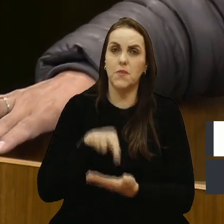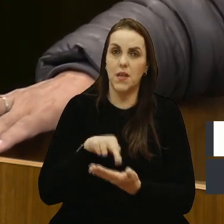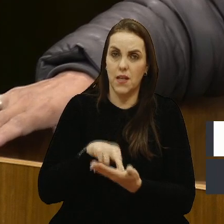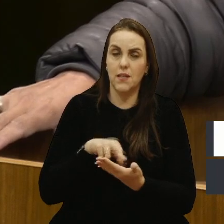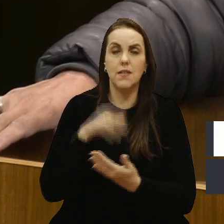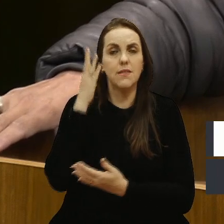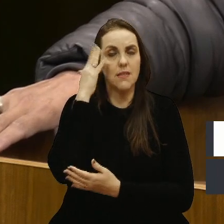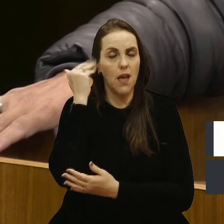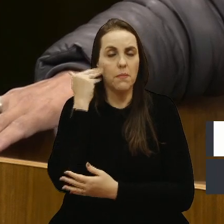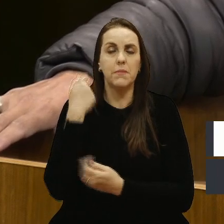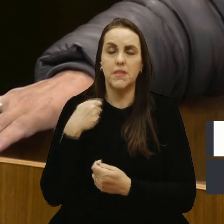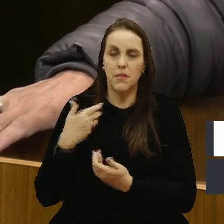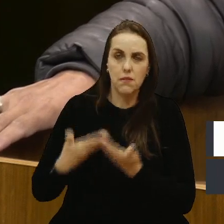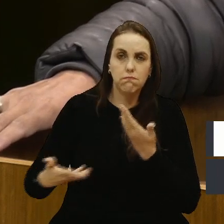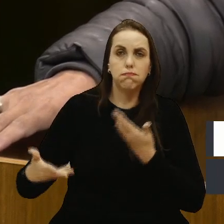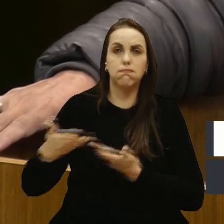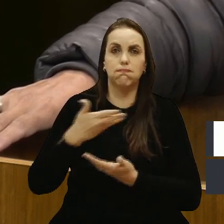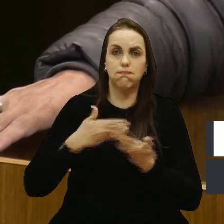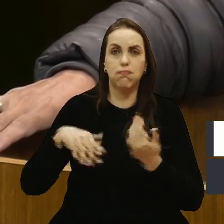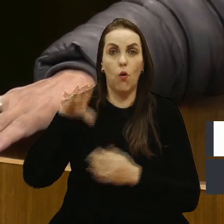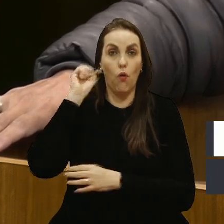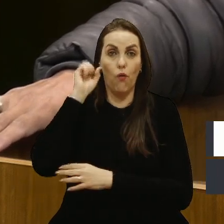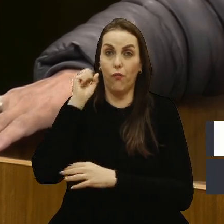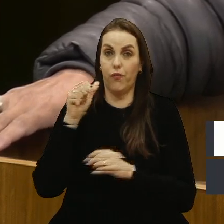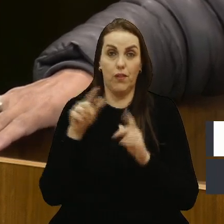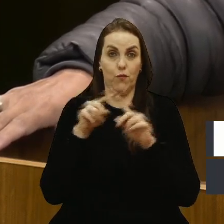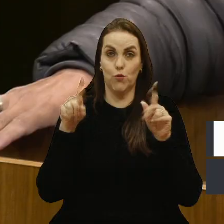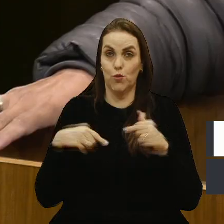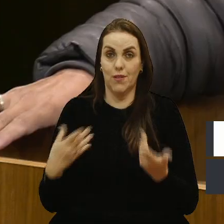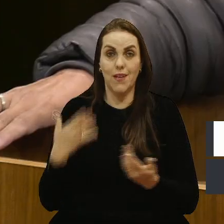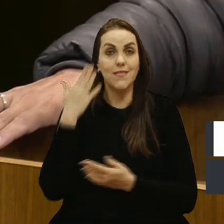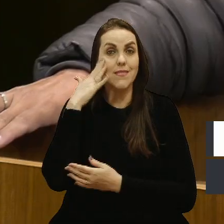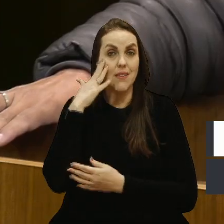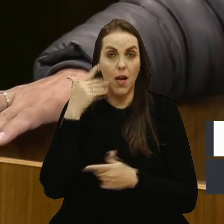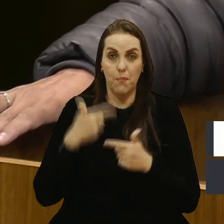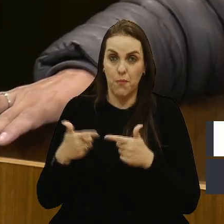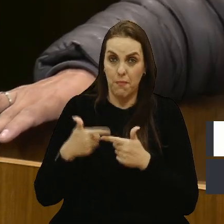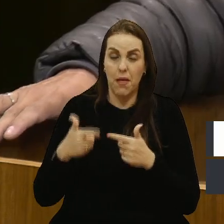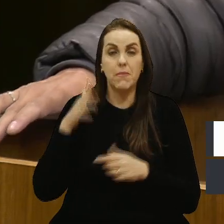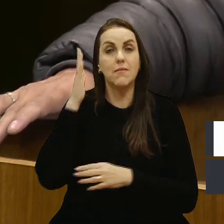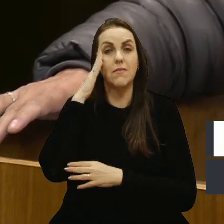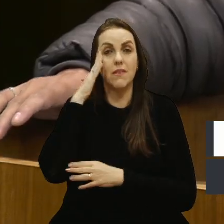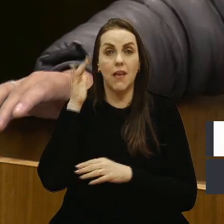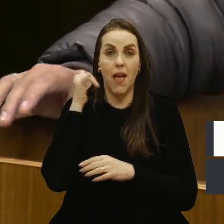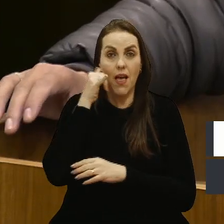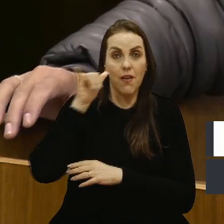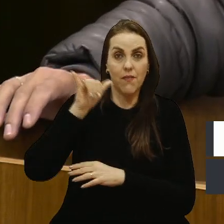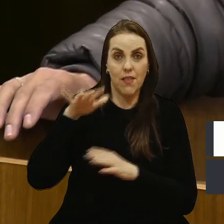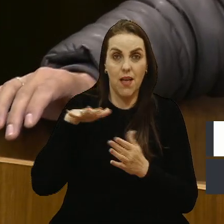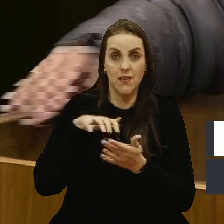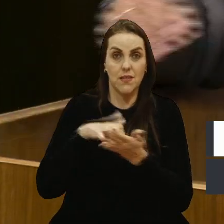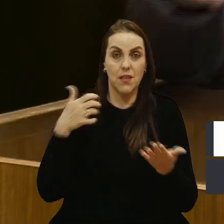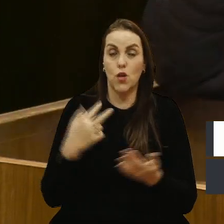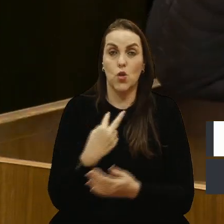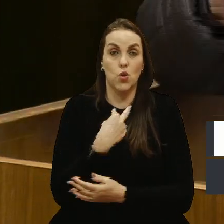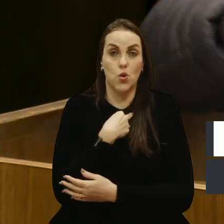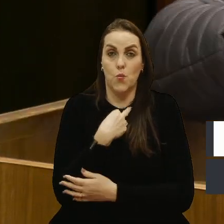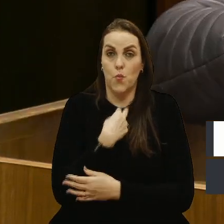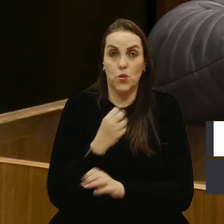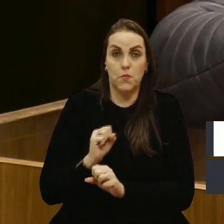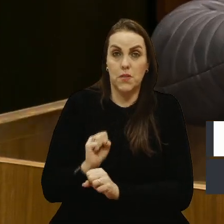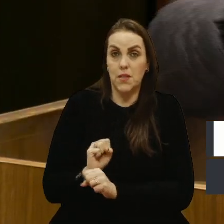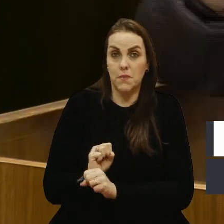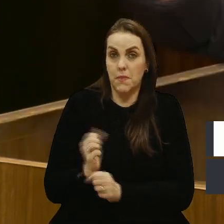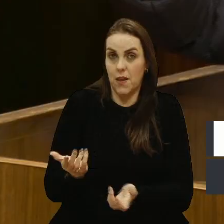ouvir os trabalhadores. Ele sabe aonde que está o problema, ele sabe como evitar o acidente. Não podemos esperar que